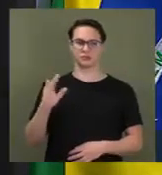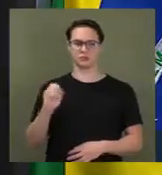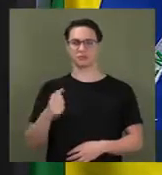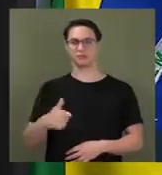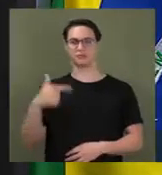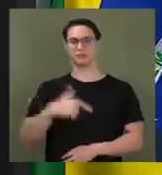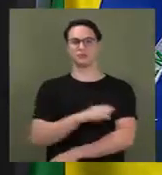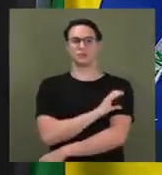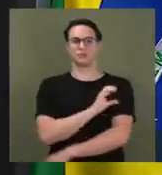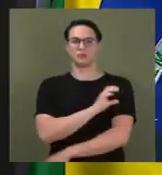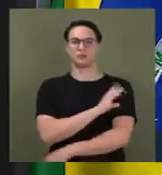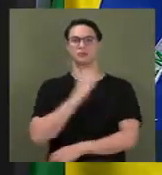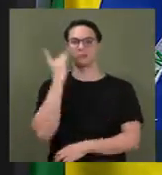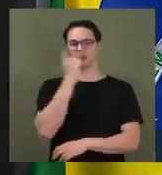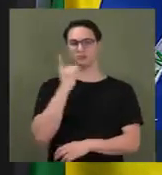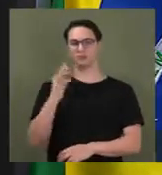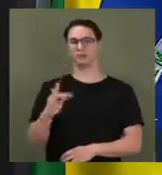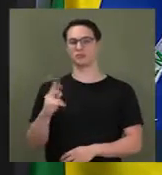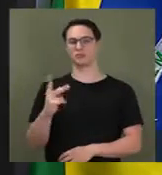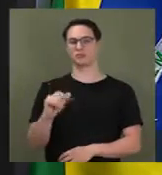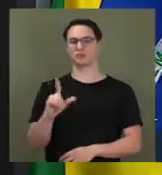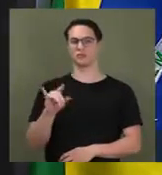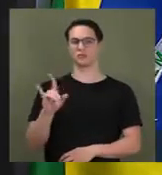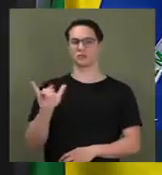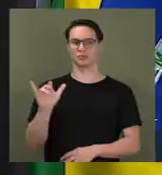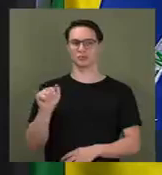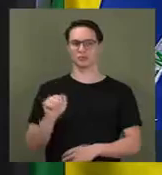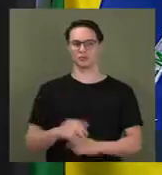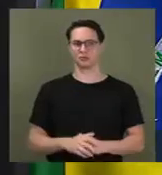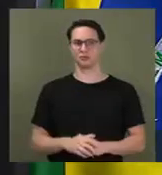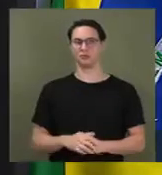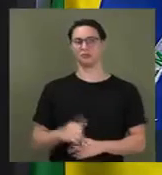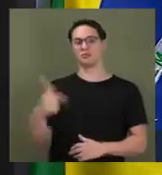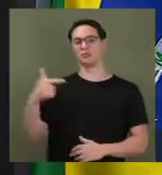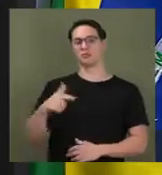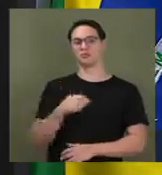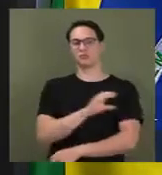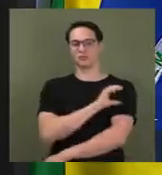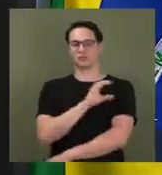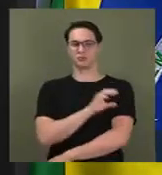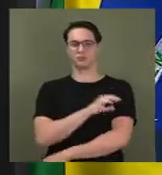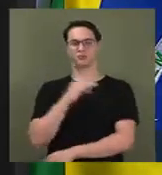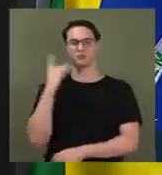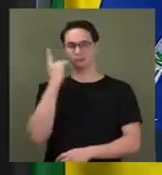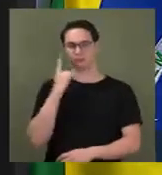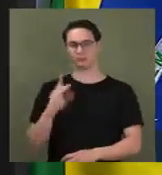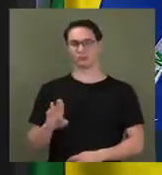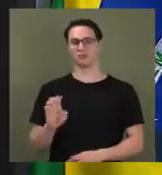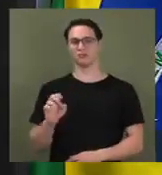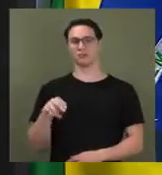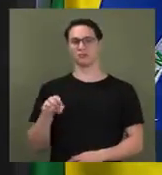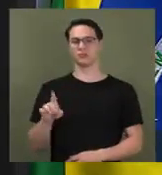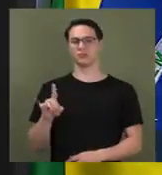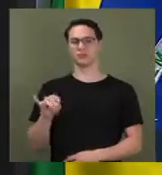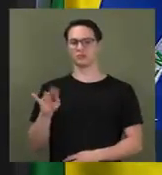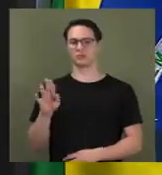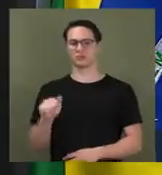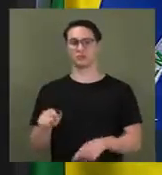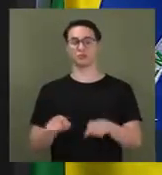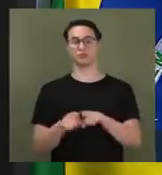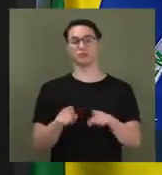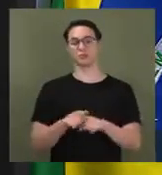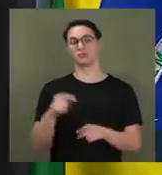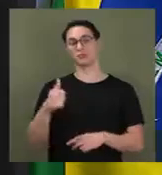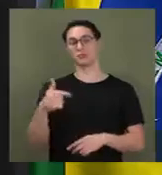vice-coordenadora a deputada Thalíria Petroni e vice-coordenadora a deputada Benedita da Silva, e aí uma das vice